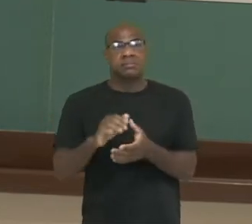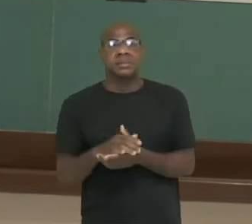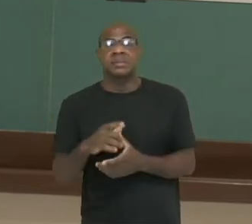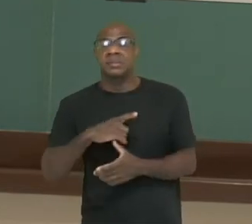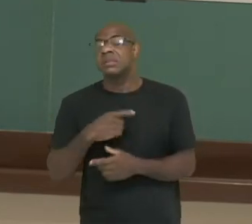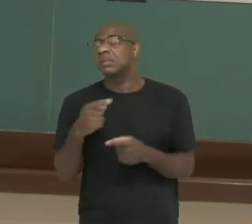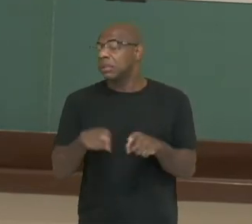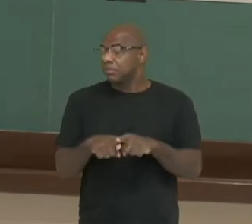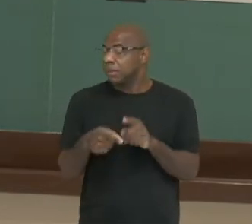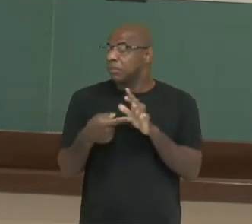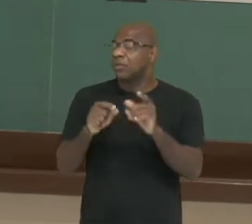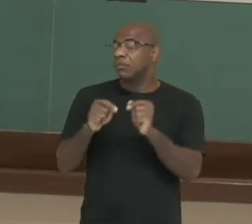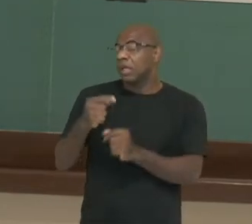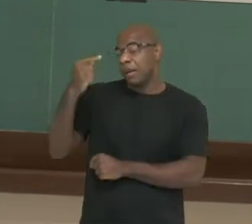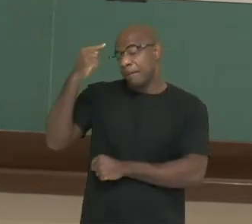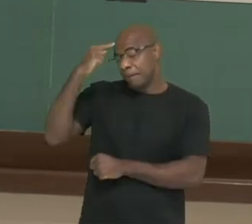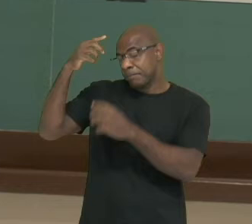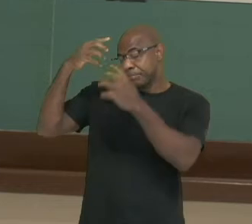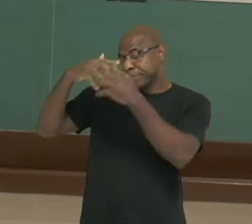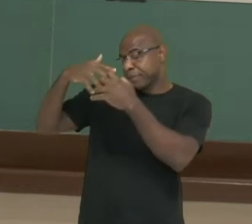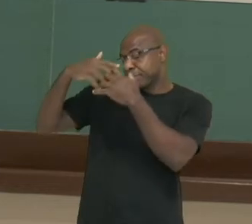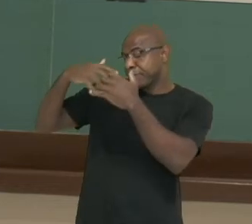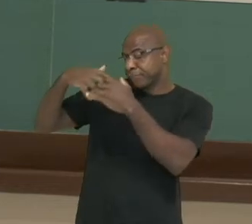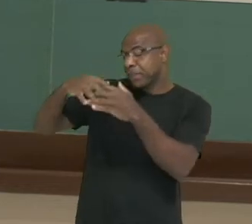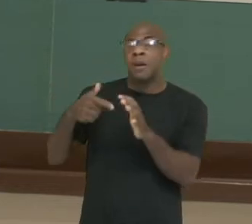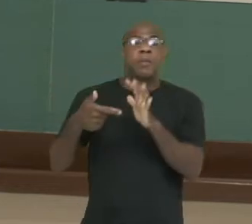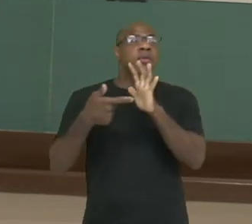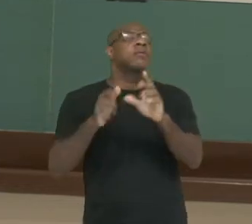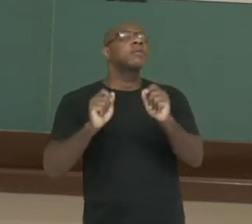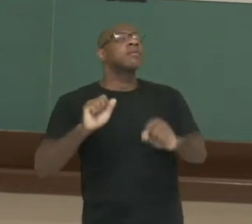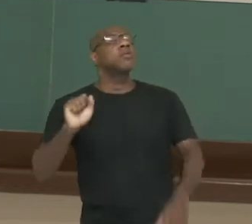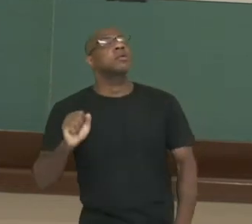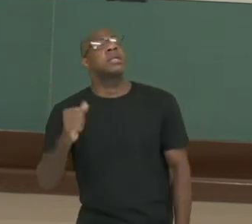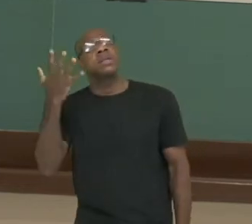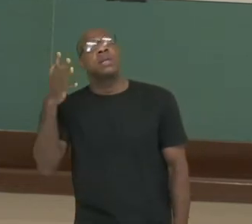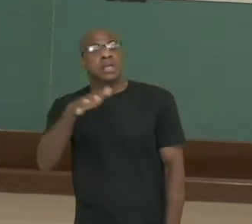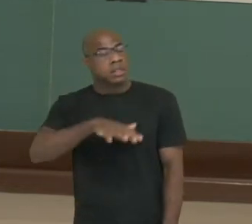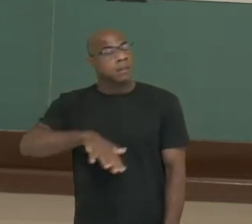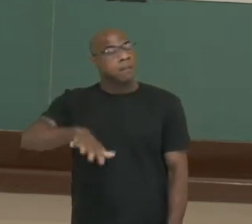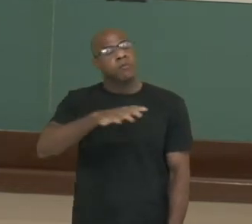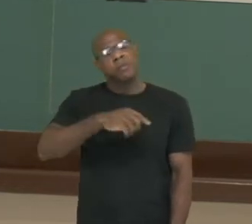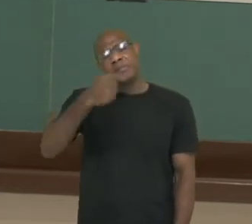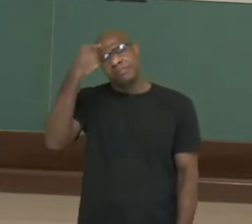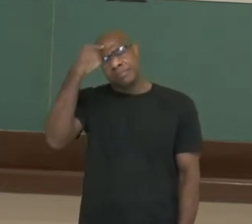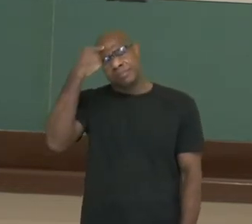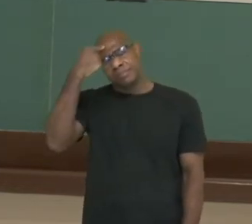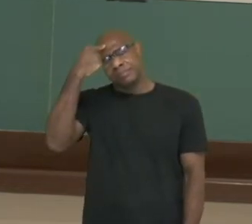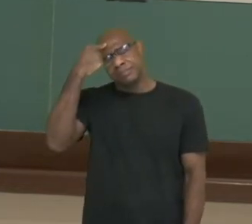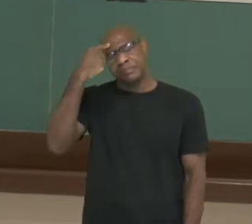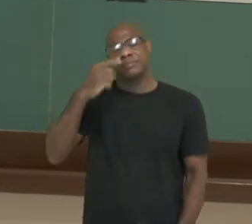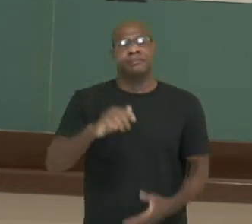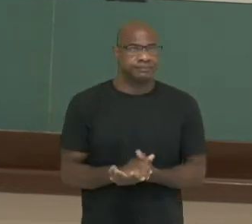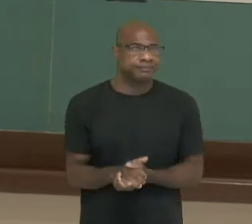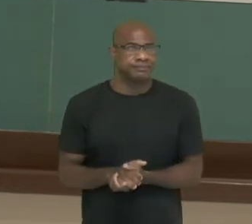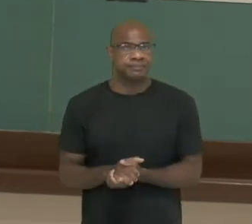à reflexão, né? Então, trazia o que estava acontecendo ali para que o público refletisse sobre aquele